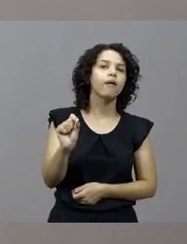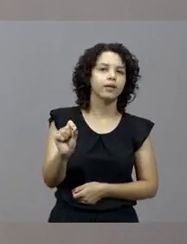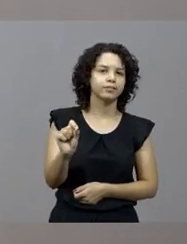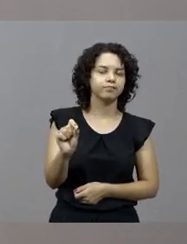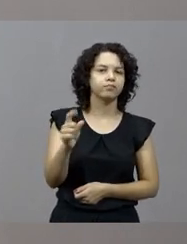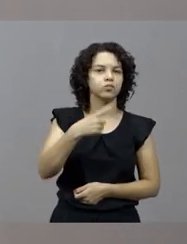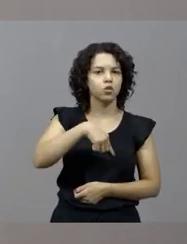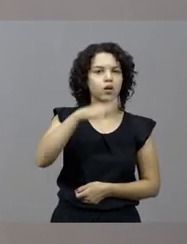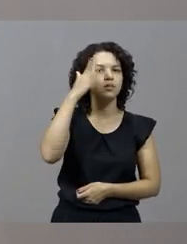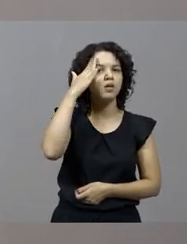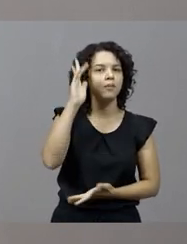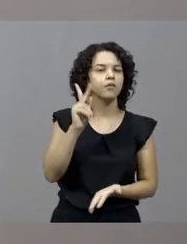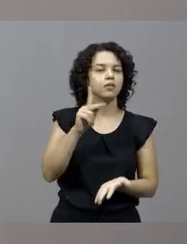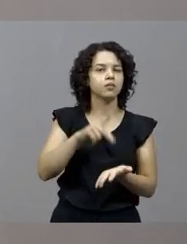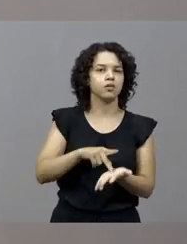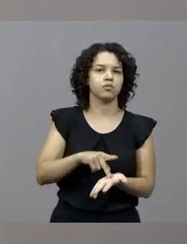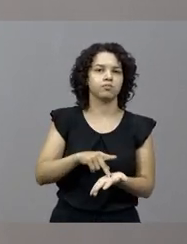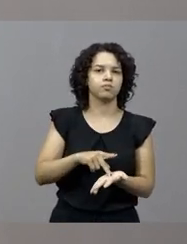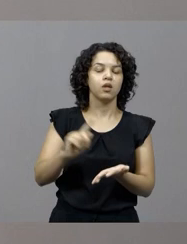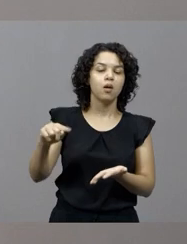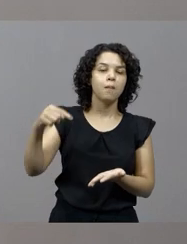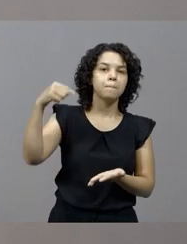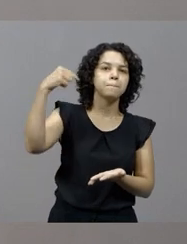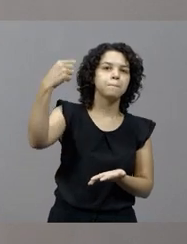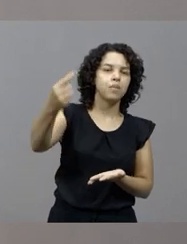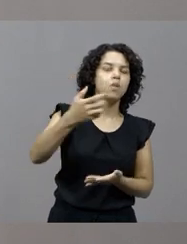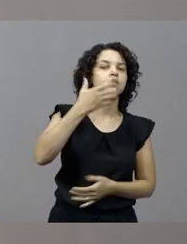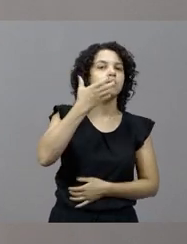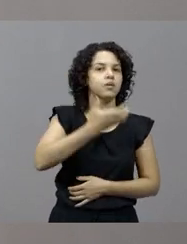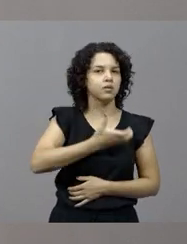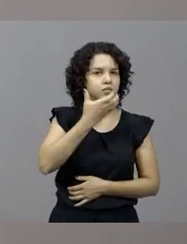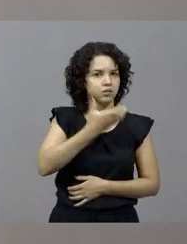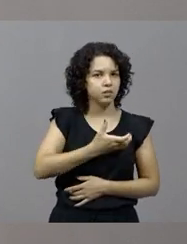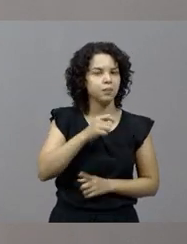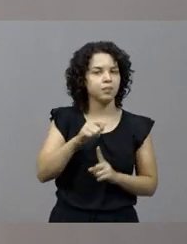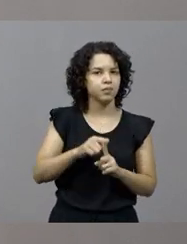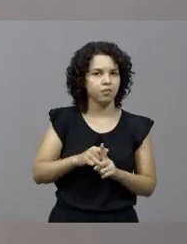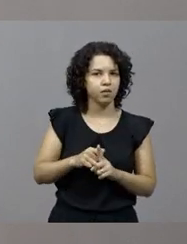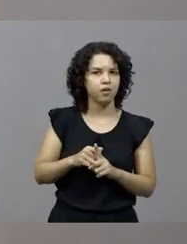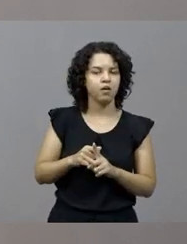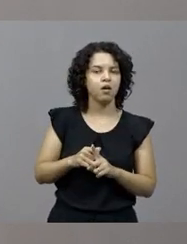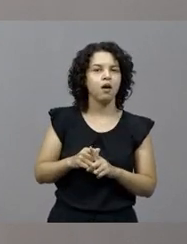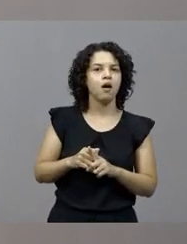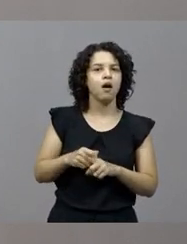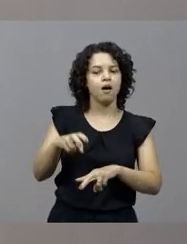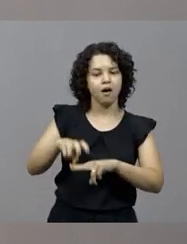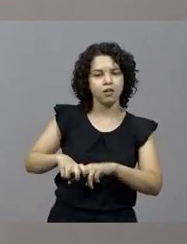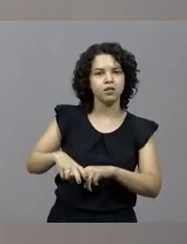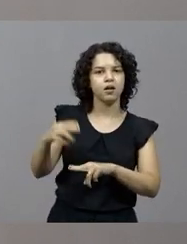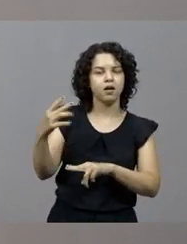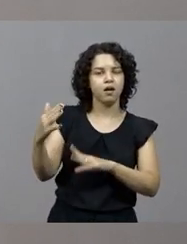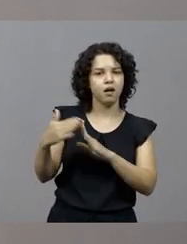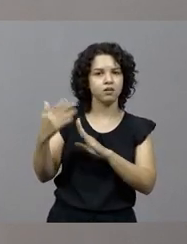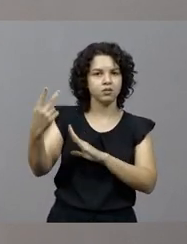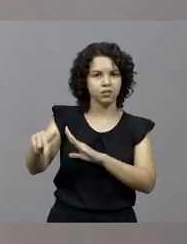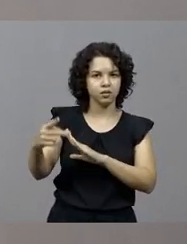nesse próximo Natal a cadeira em sua casa estará vazia.